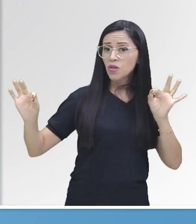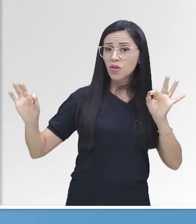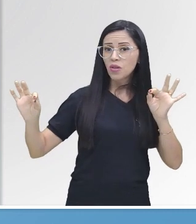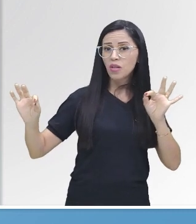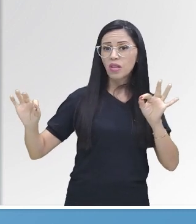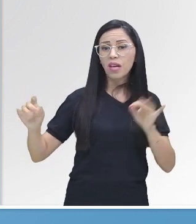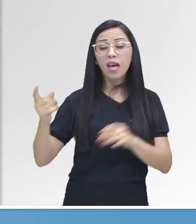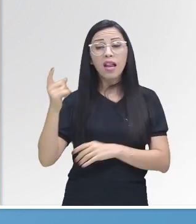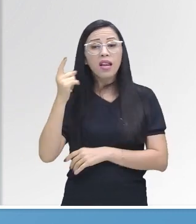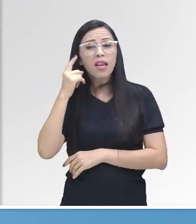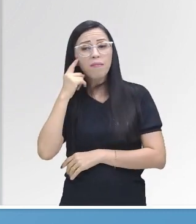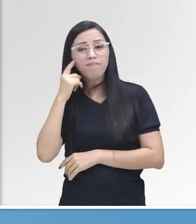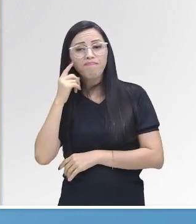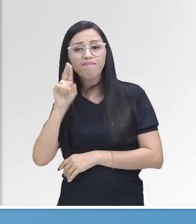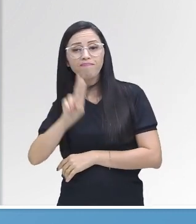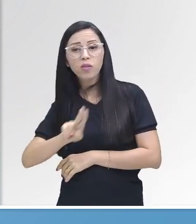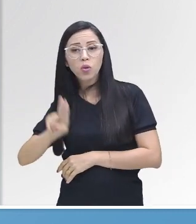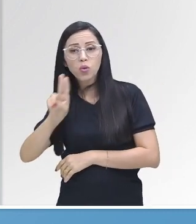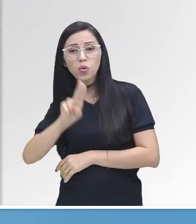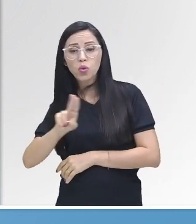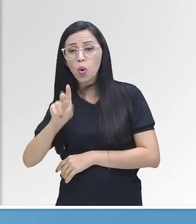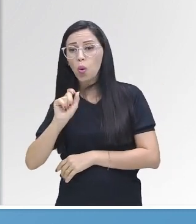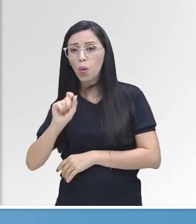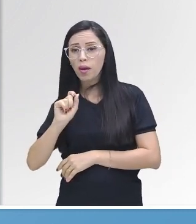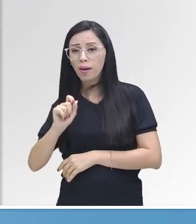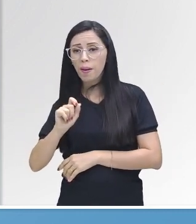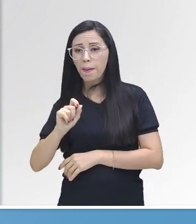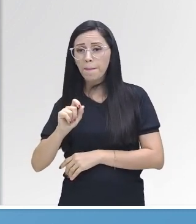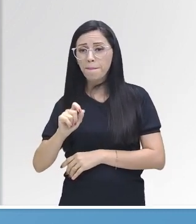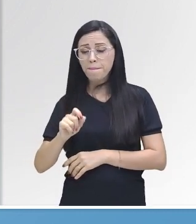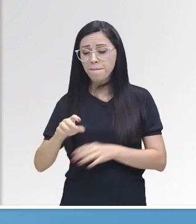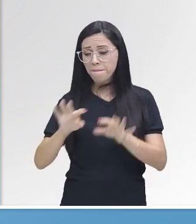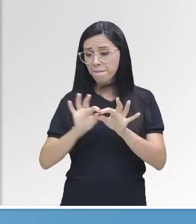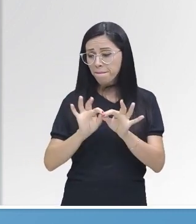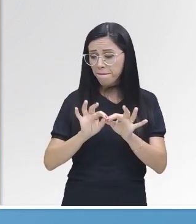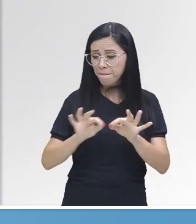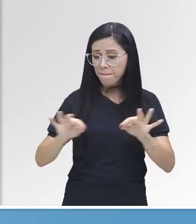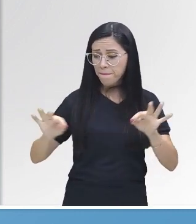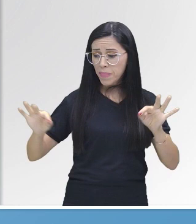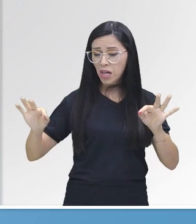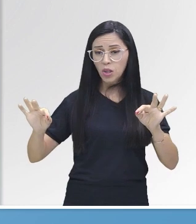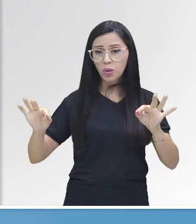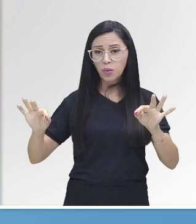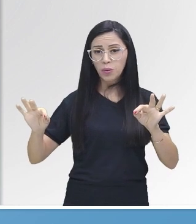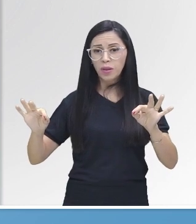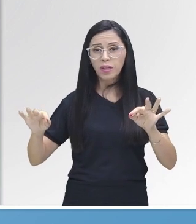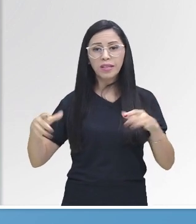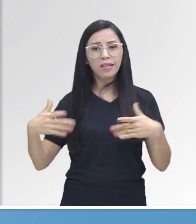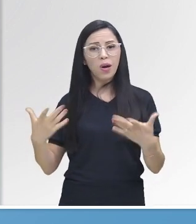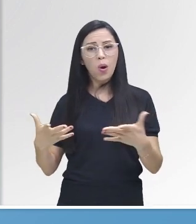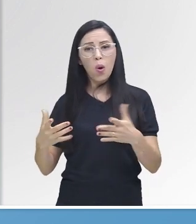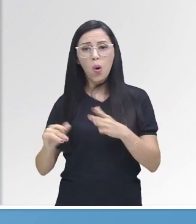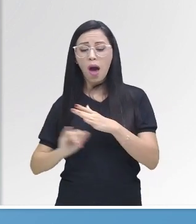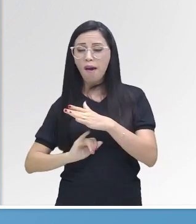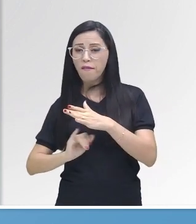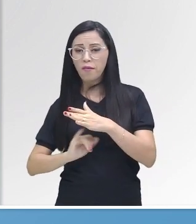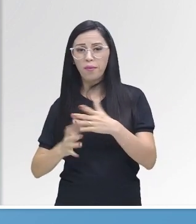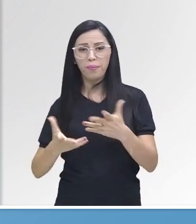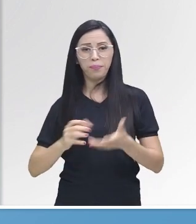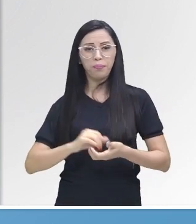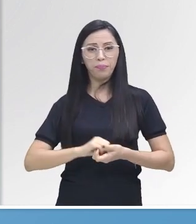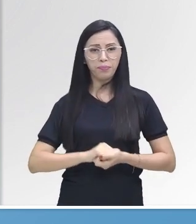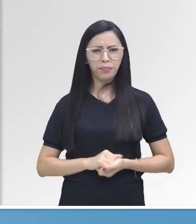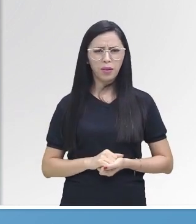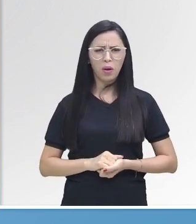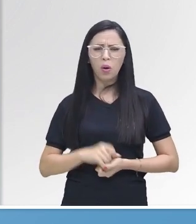os retalhos. Mas os retalhos não são medida padrão, né? Vamos entender mais um pouco. O